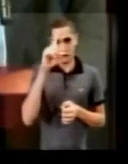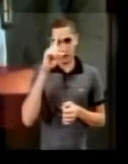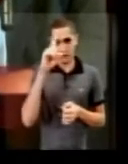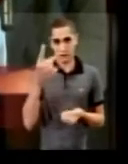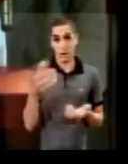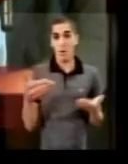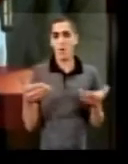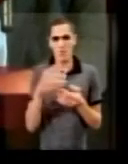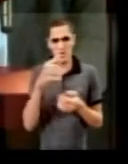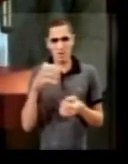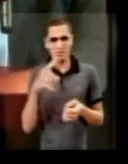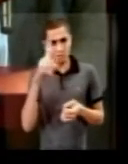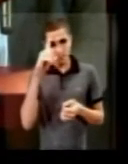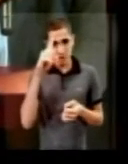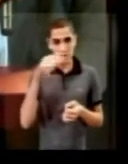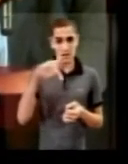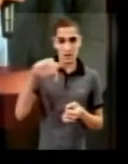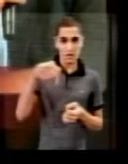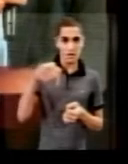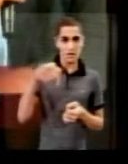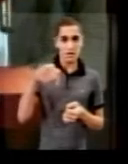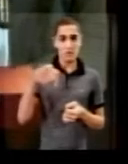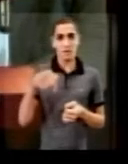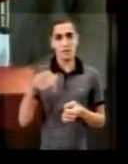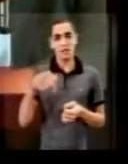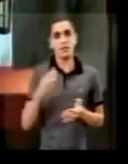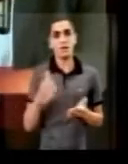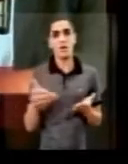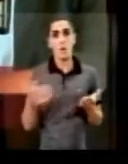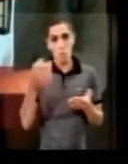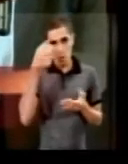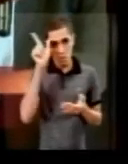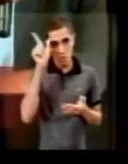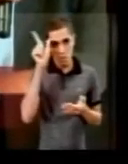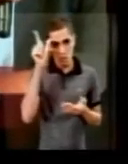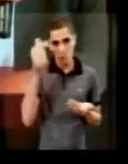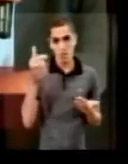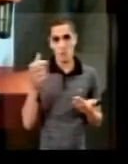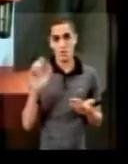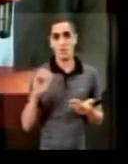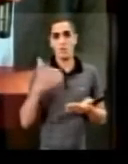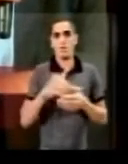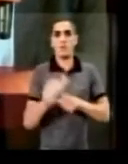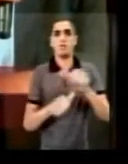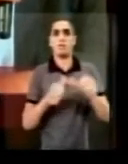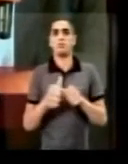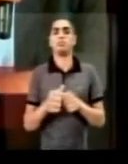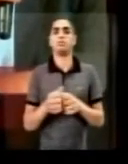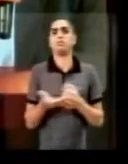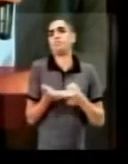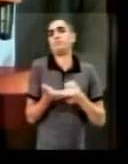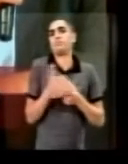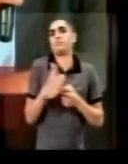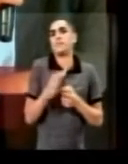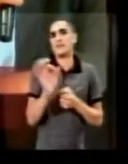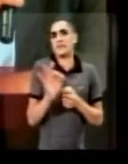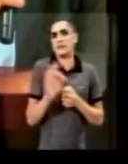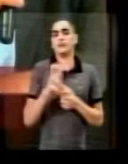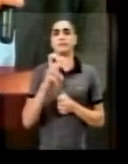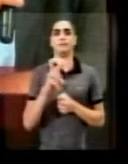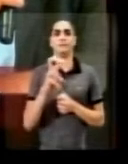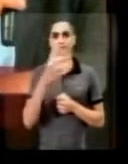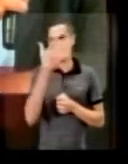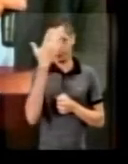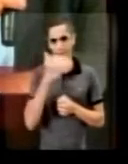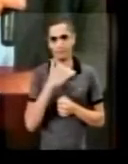Dia 17, ontem, nós viemos para uma média de 5. Ou seja, isso mostra